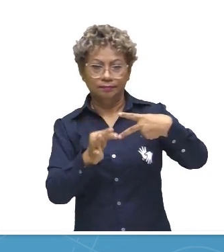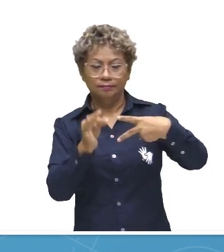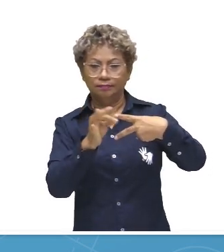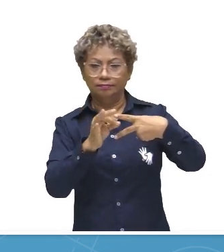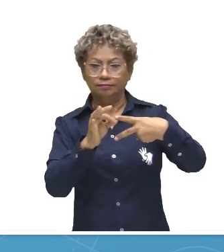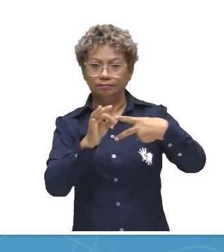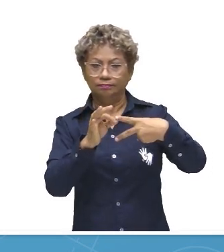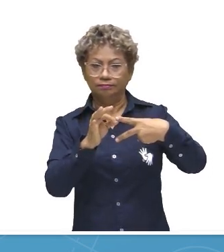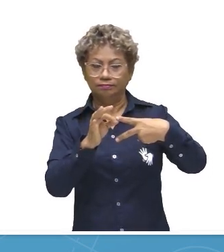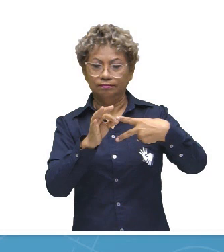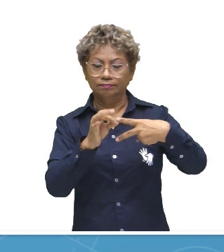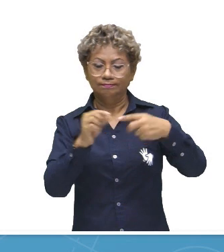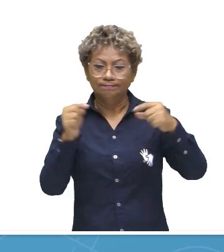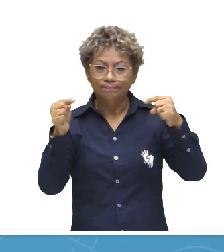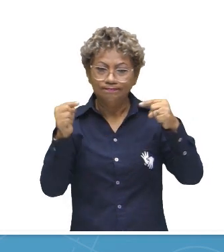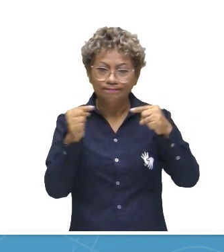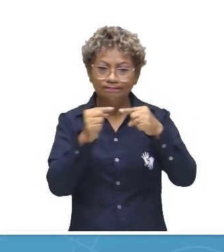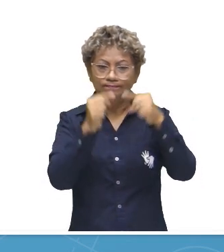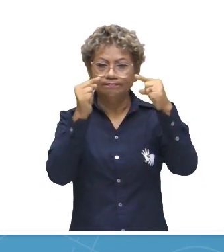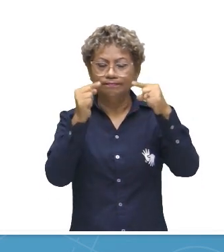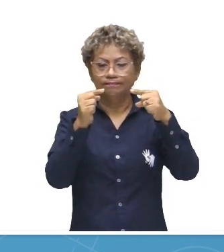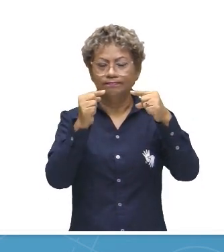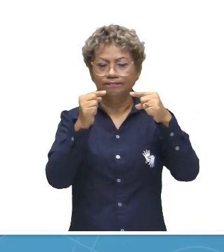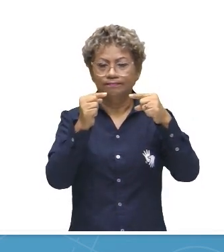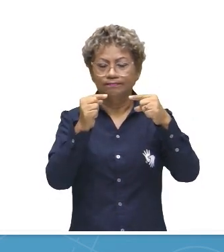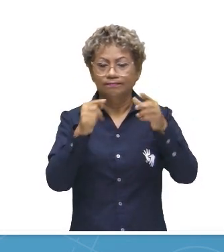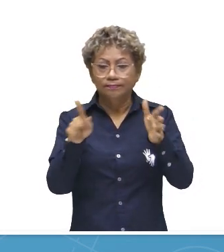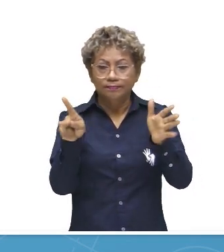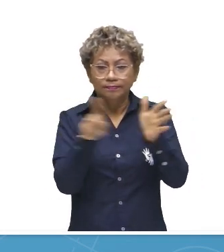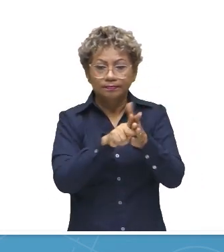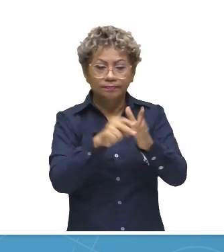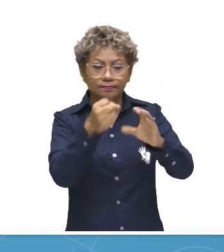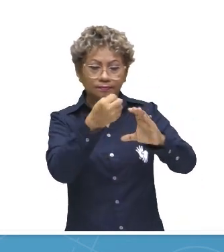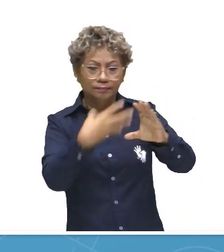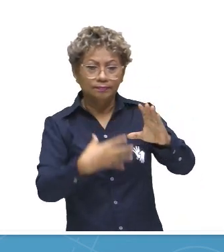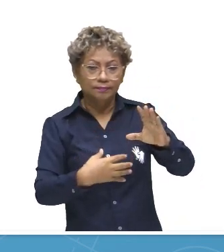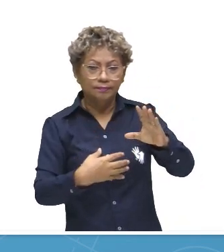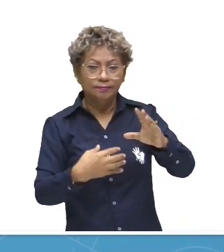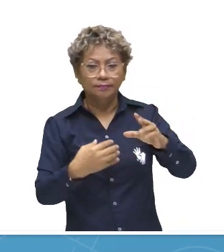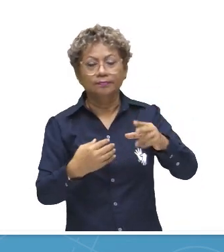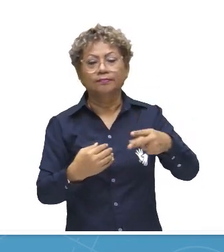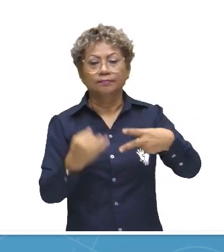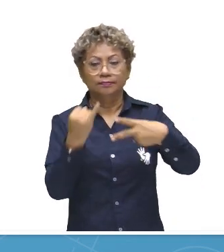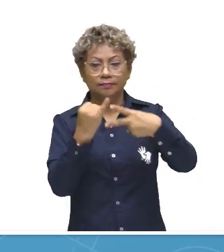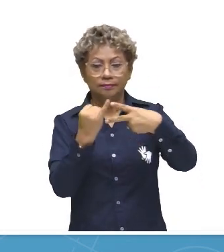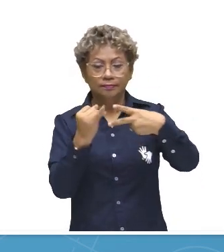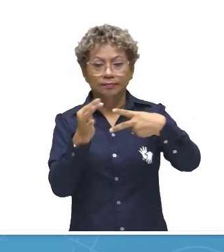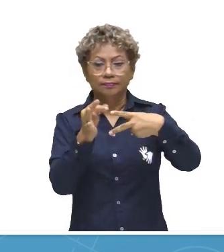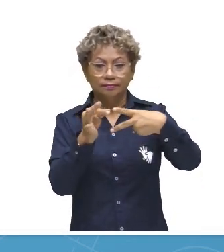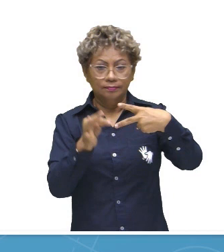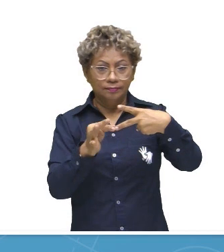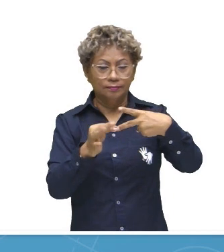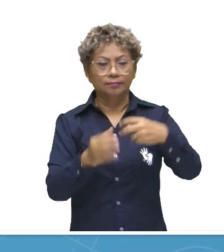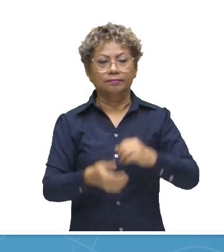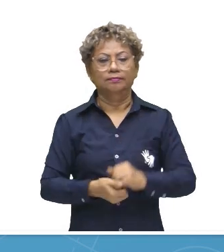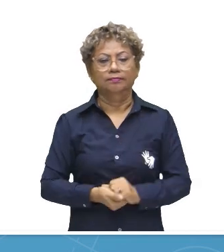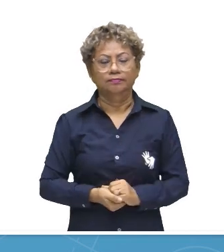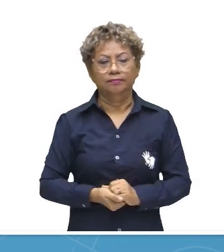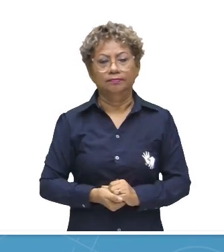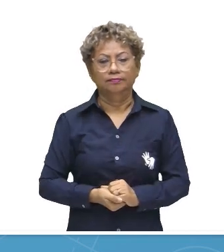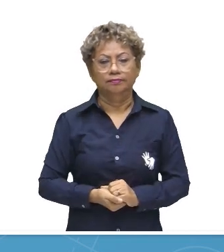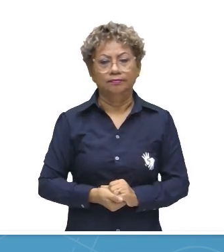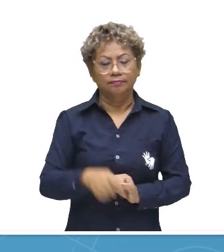fora do mesmo. Então, isso daqui é uma característica muito importante. Tá? Você tem um